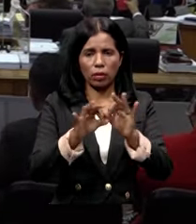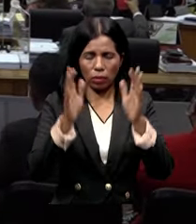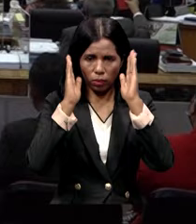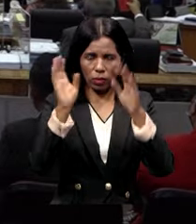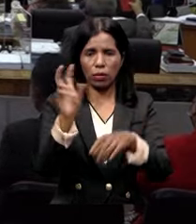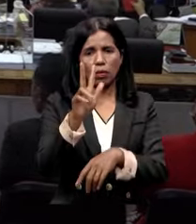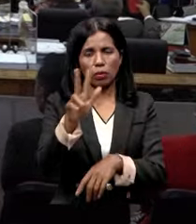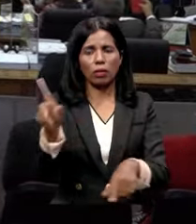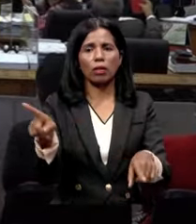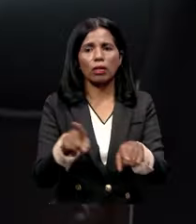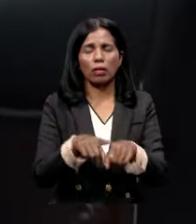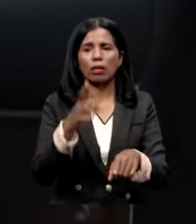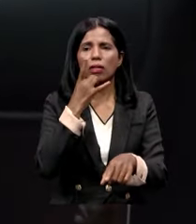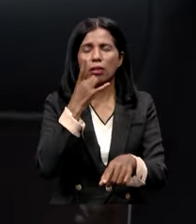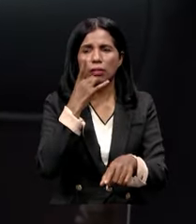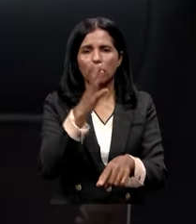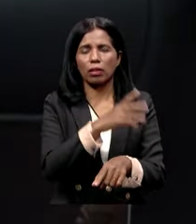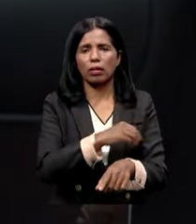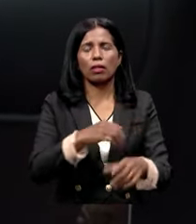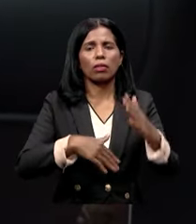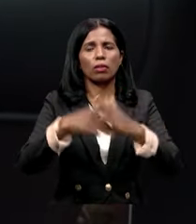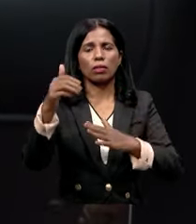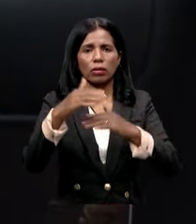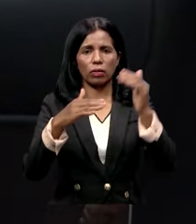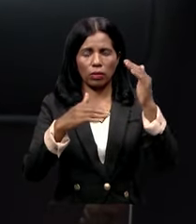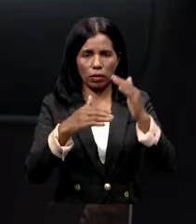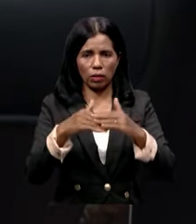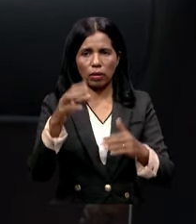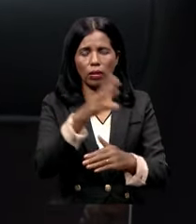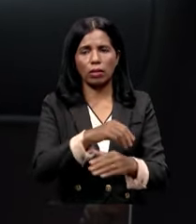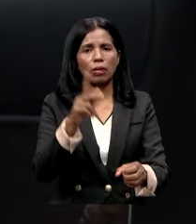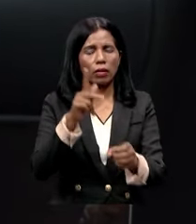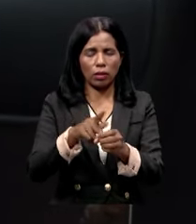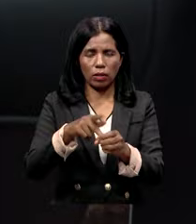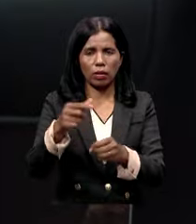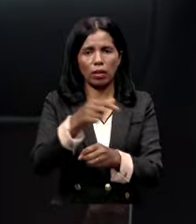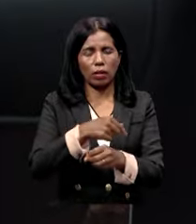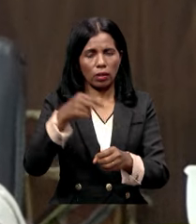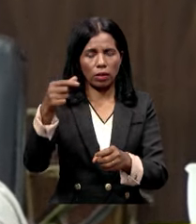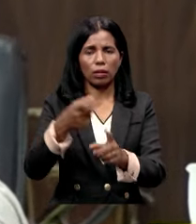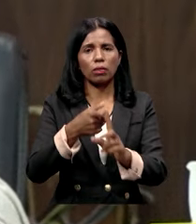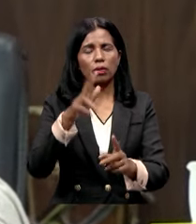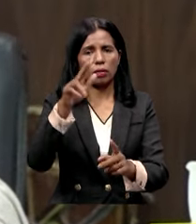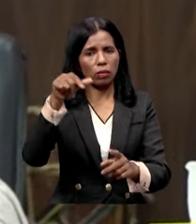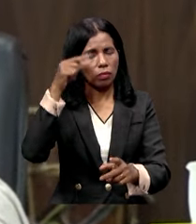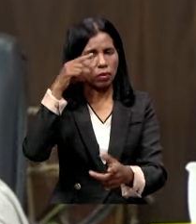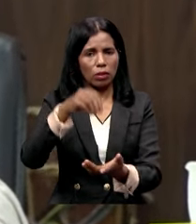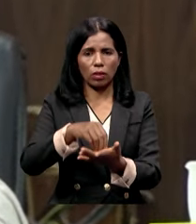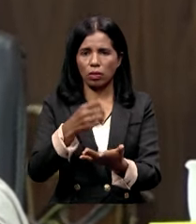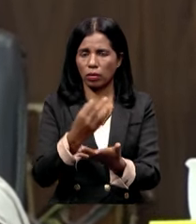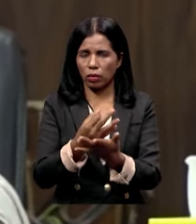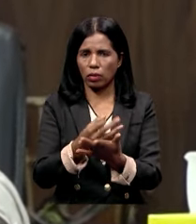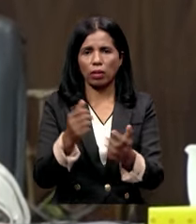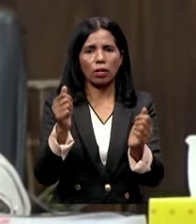tolu hanesan eletricidade, construção infraestrutura no petróleo gás natural. O setor tolu ne governo prevê orçamento